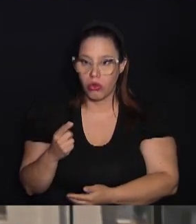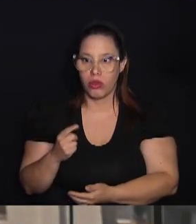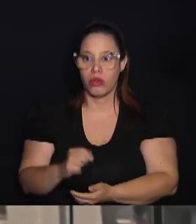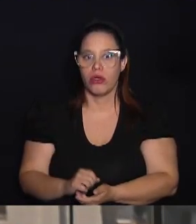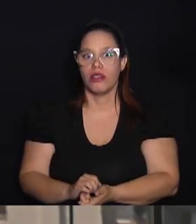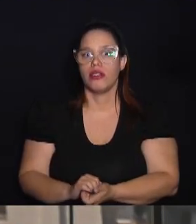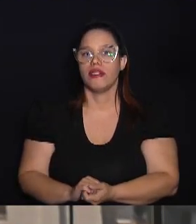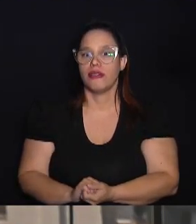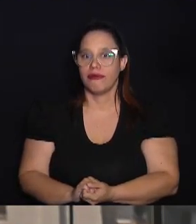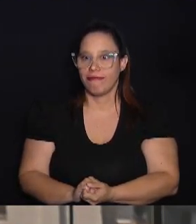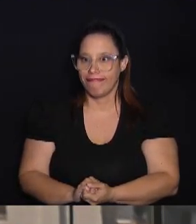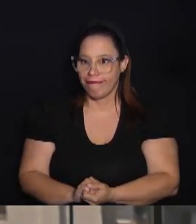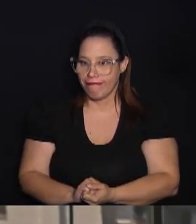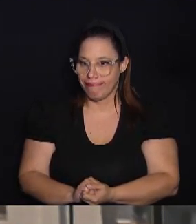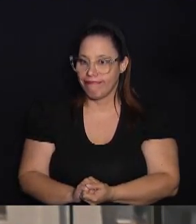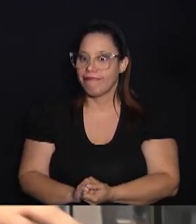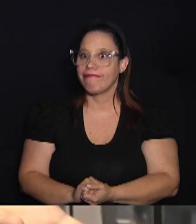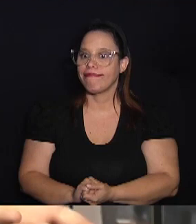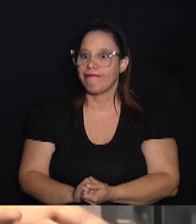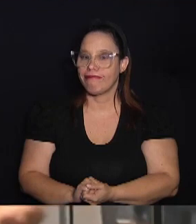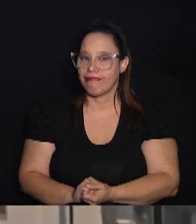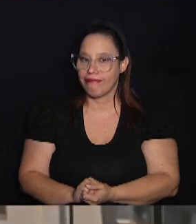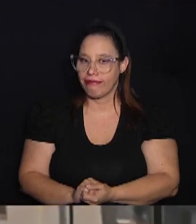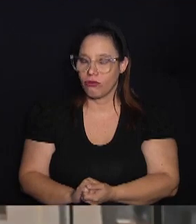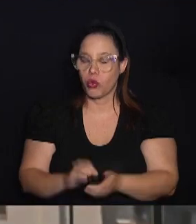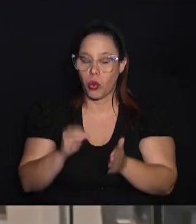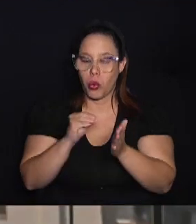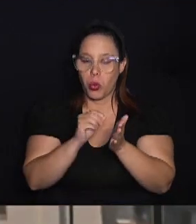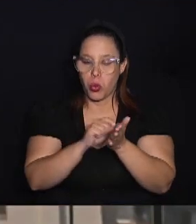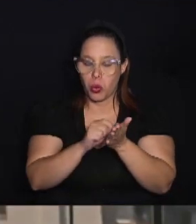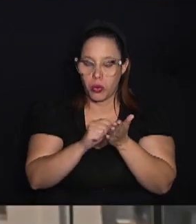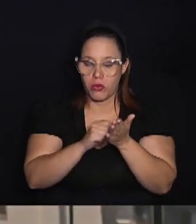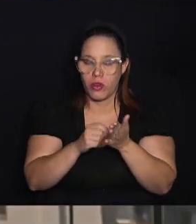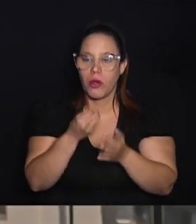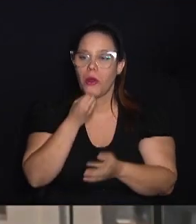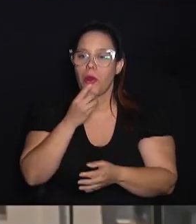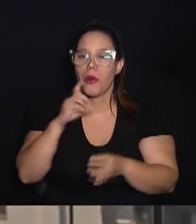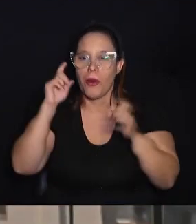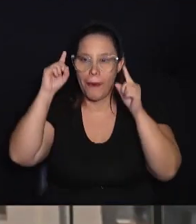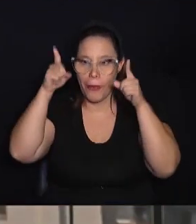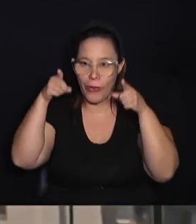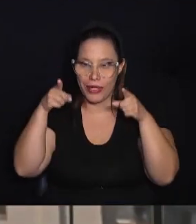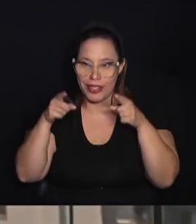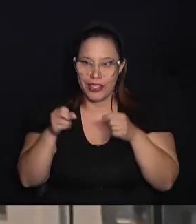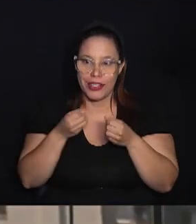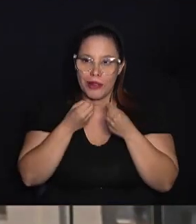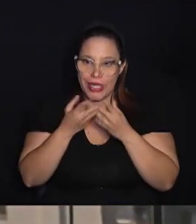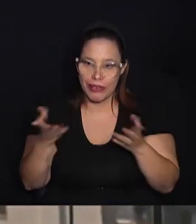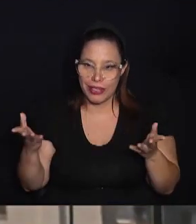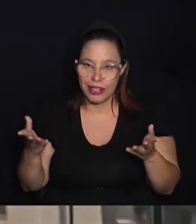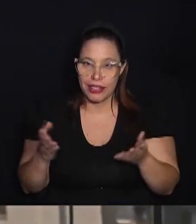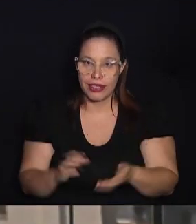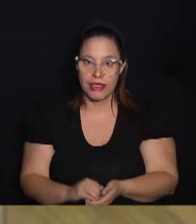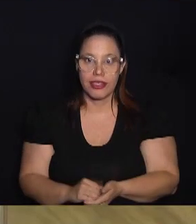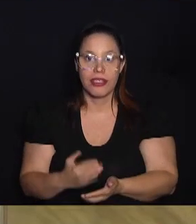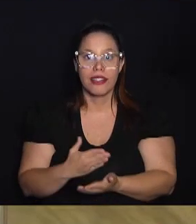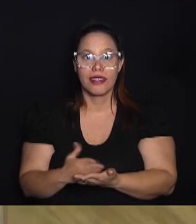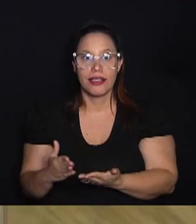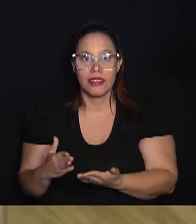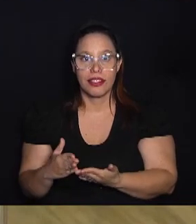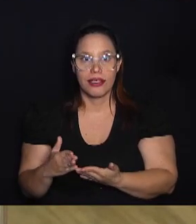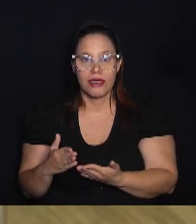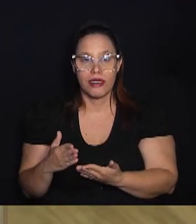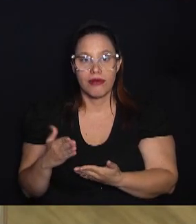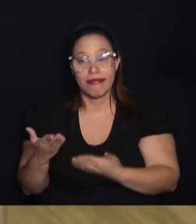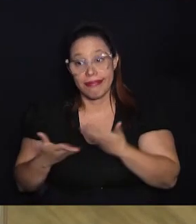bar ProUni acesse Faça a sua inscrição e boa sorte para você vamos lá então gente